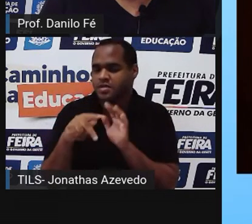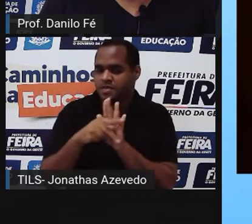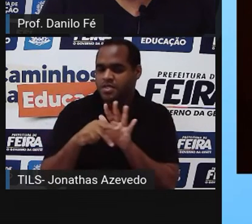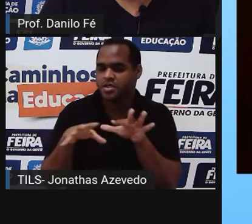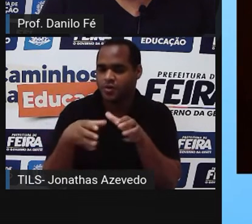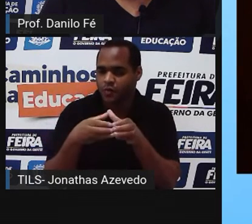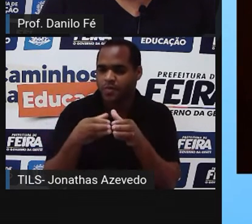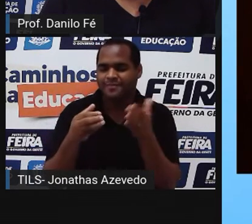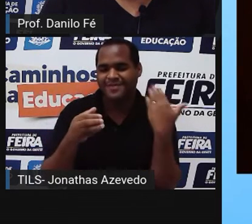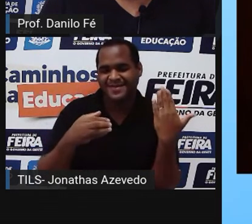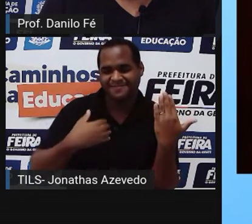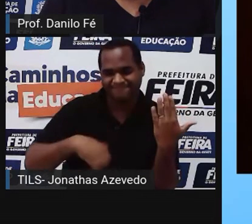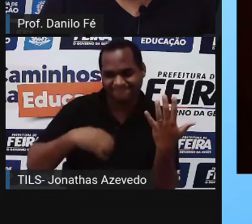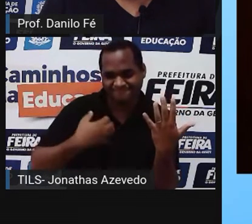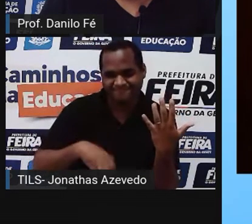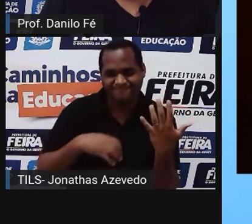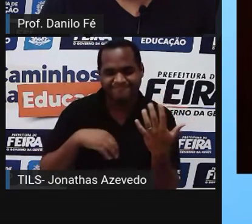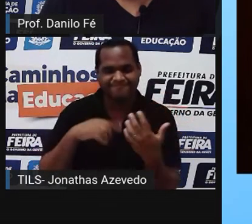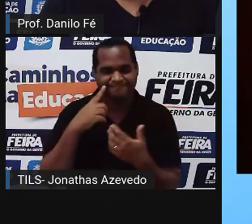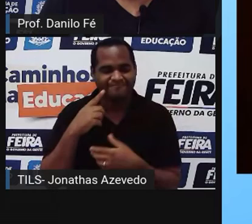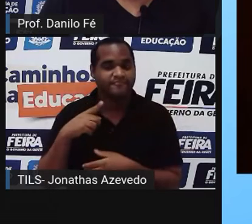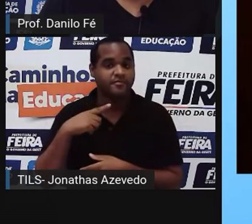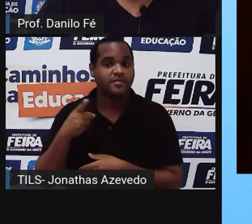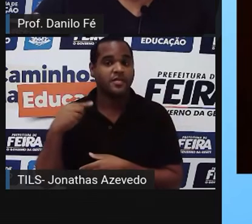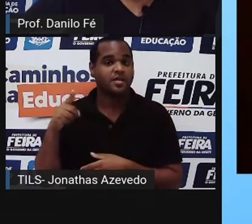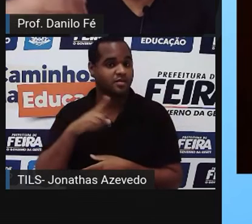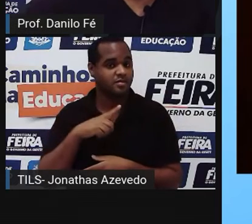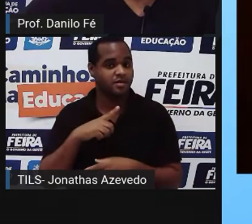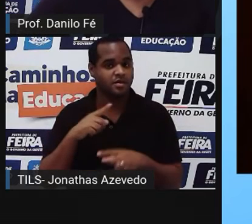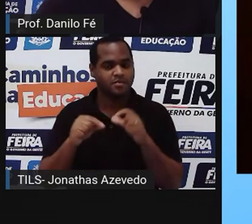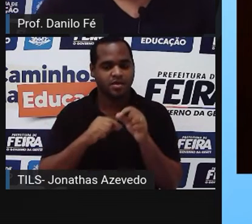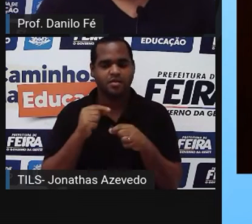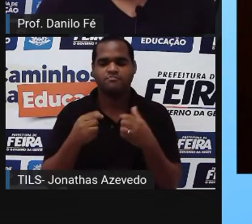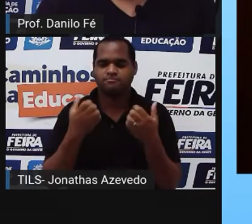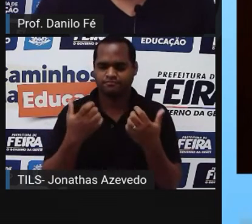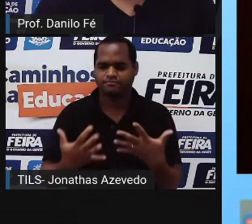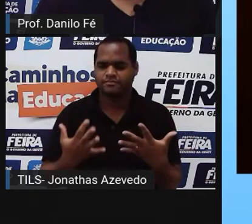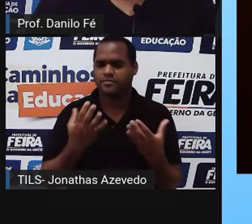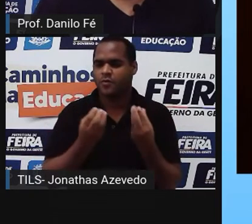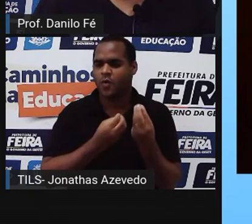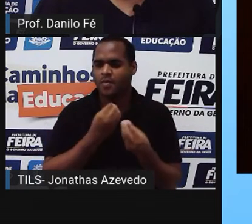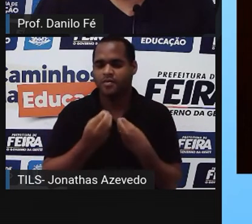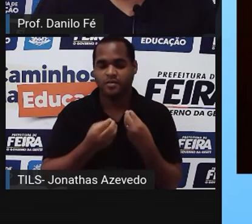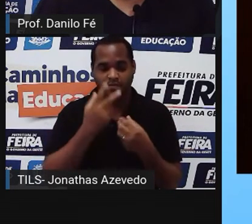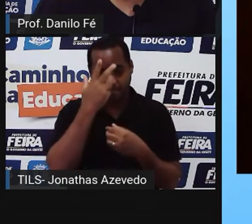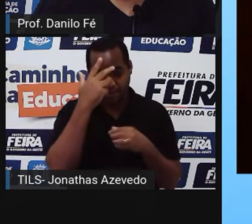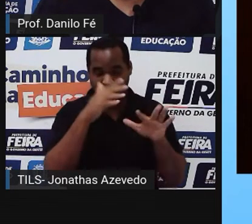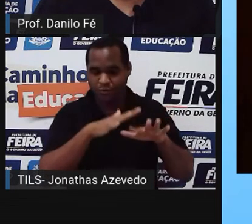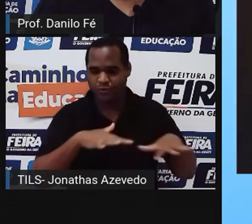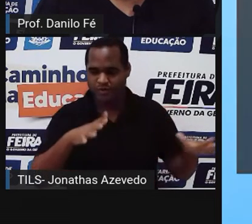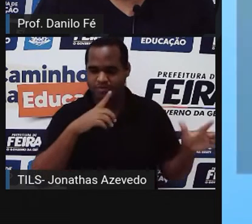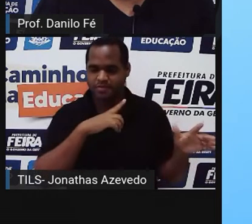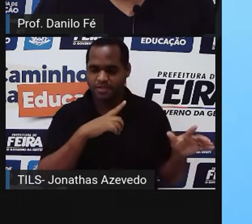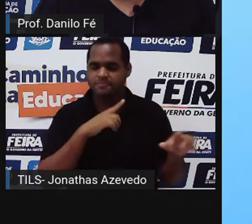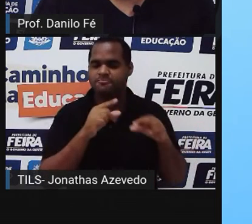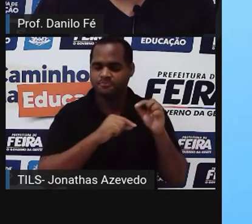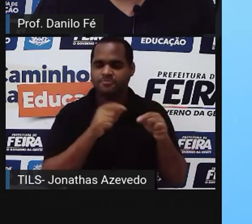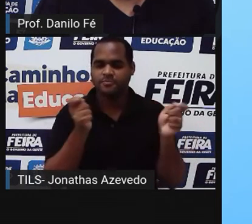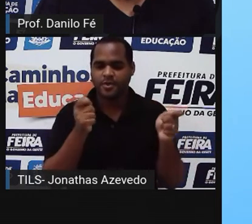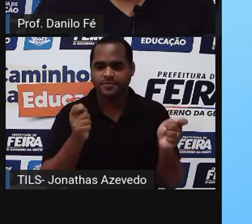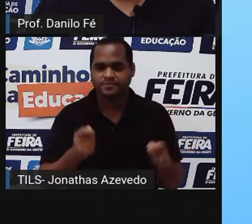que ele tocava, Secos e Molhados, que é quase uma homenagem às vítimas de Hiroshima e Nagasaki.